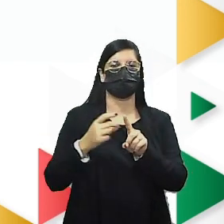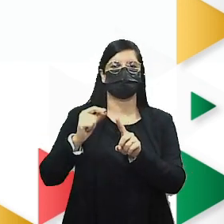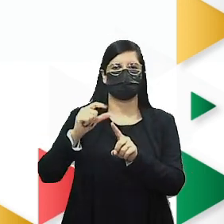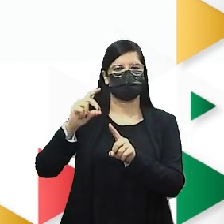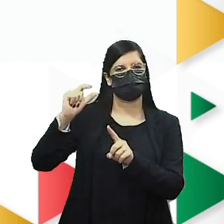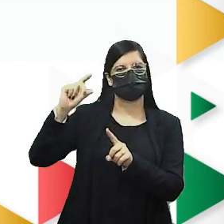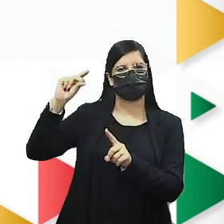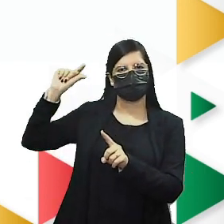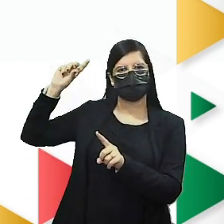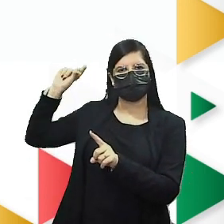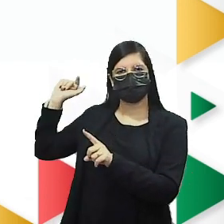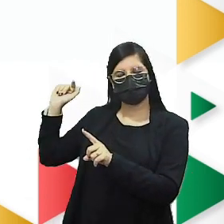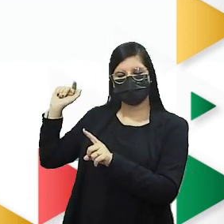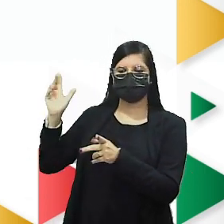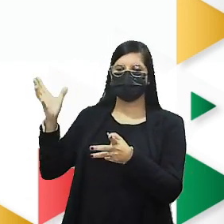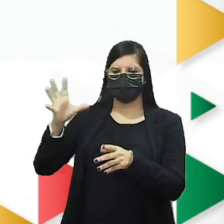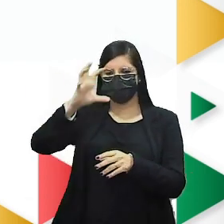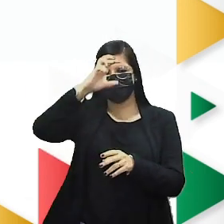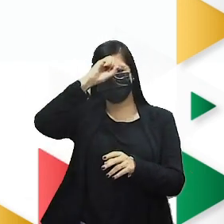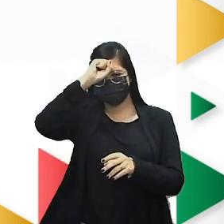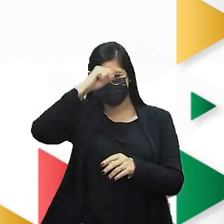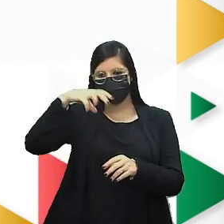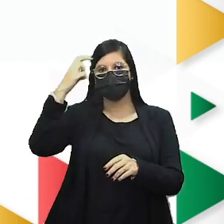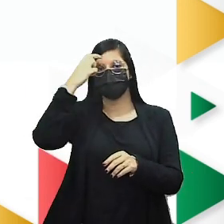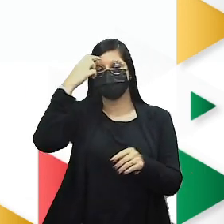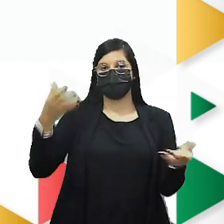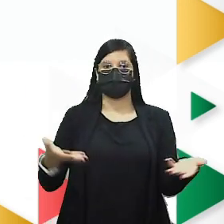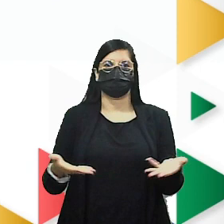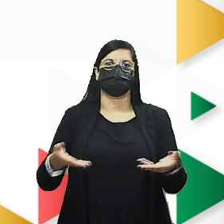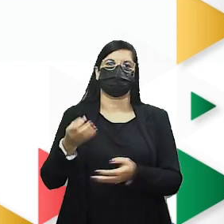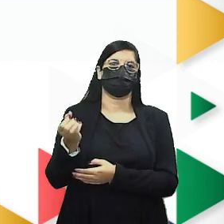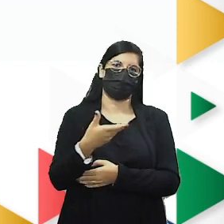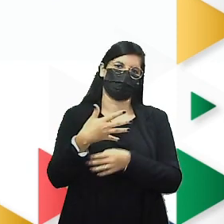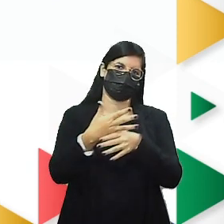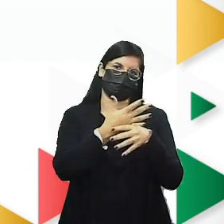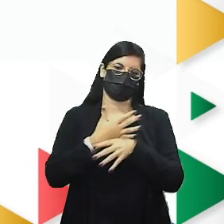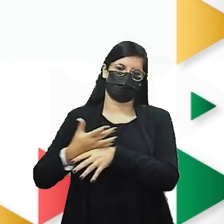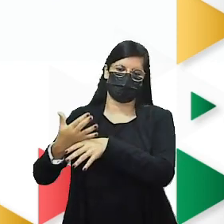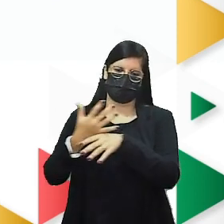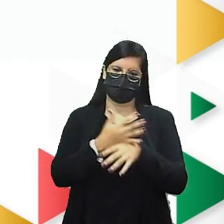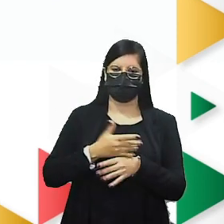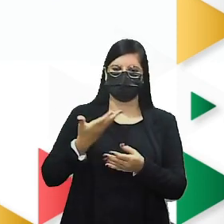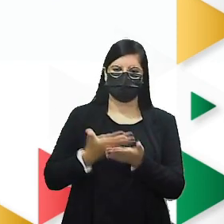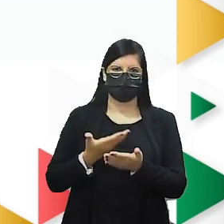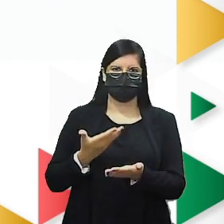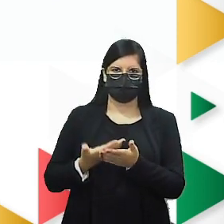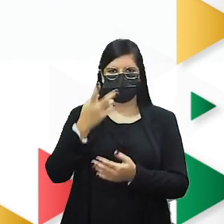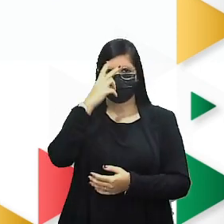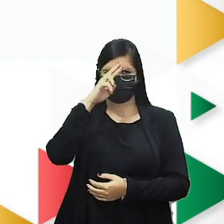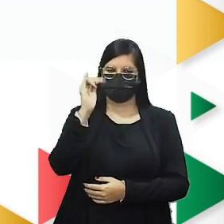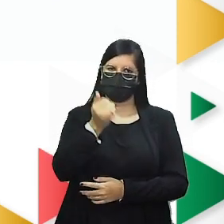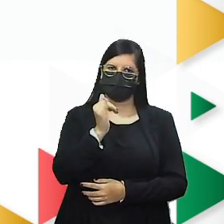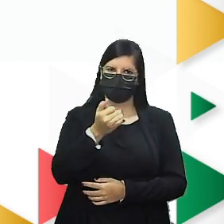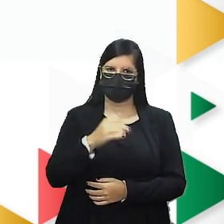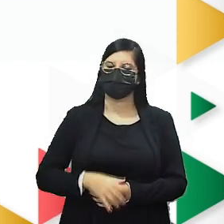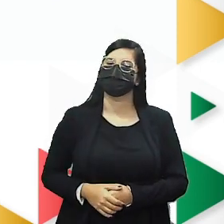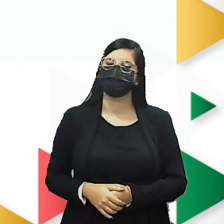e que também podemos aprender bastante sobre as culturas moderna e urbana quando estudamos suas lendas. Então,